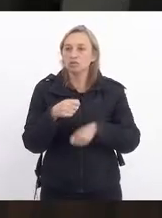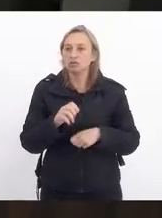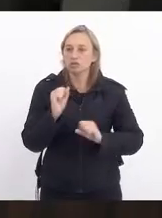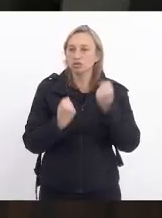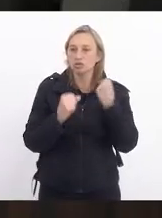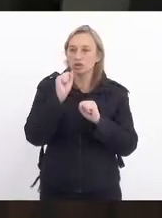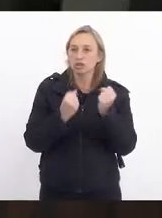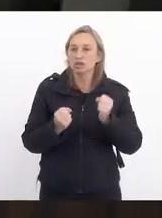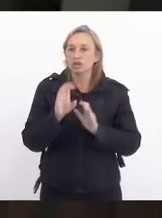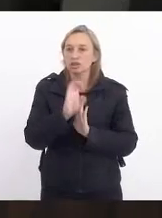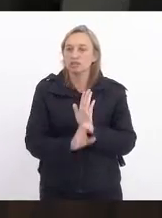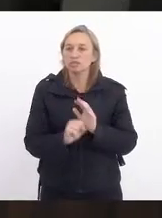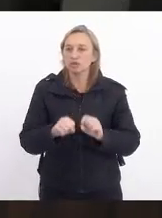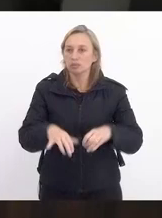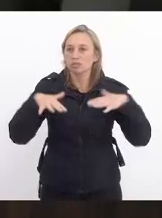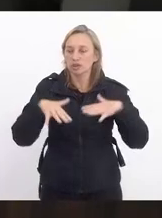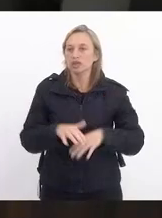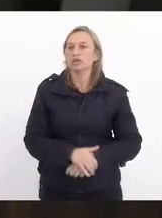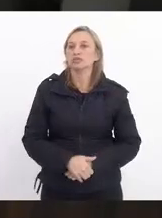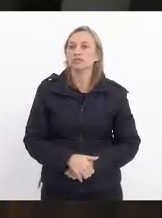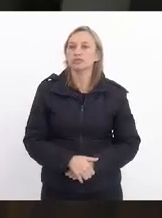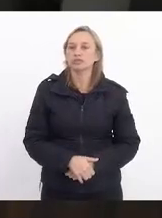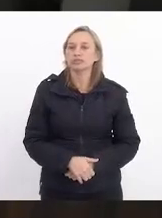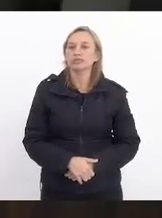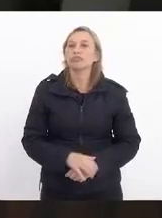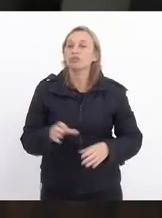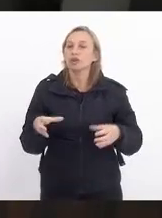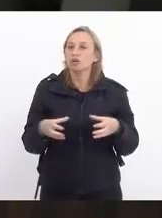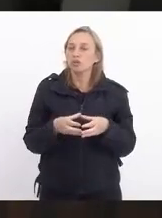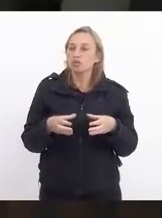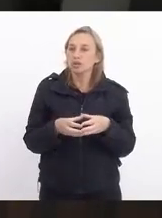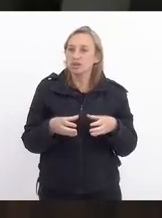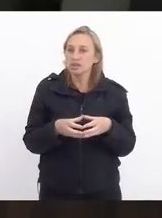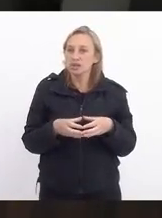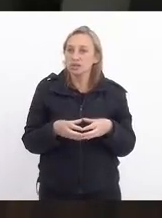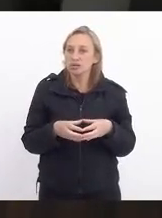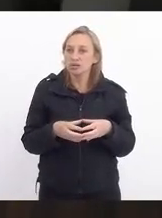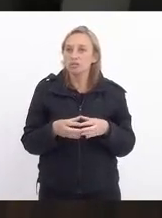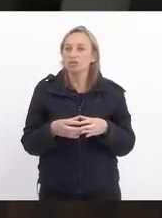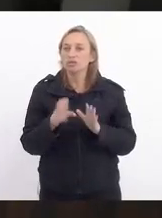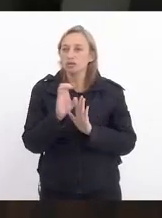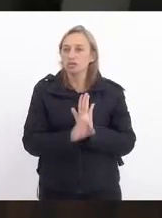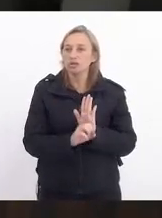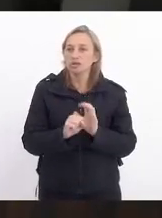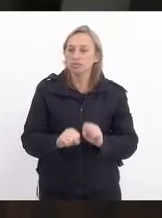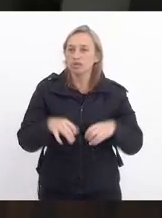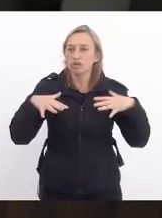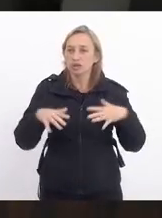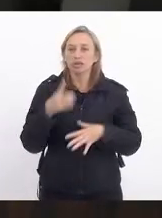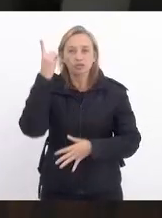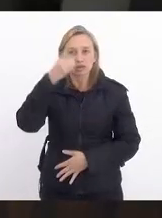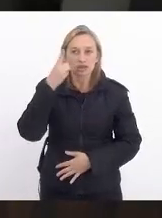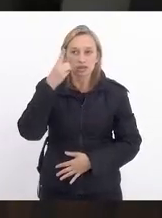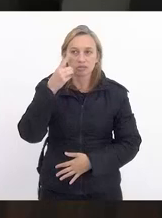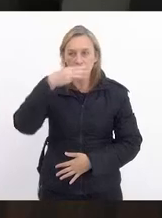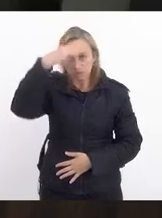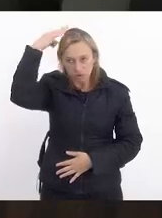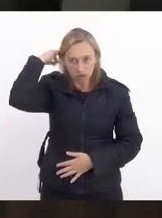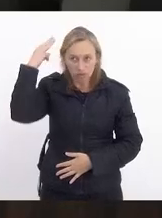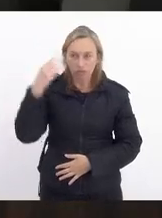começam as emendas de plenário Elite ele parecer pela comissão de emenda de plenário Deputado massa passiva a